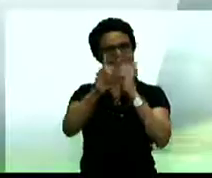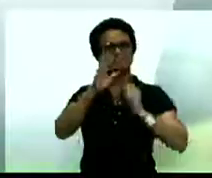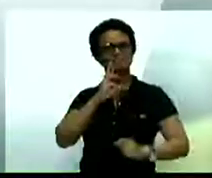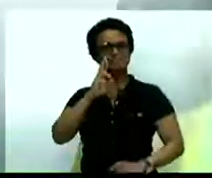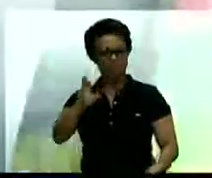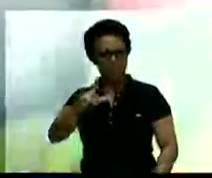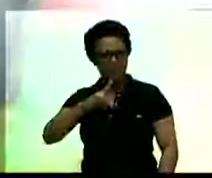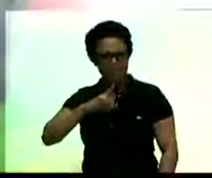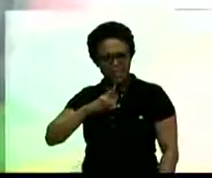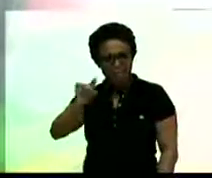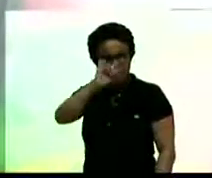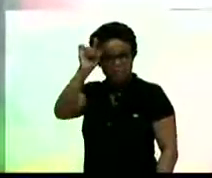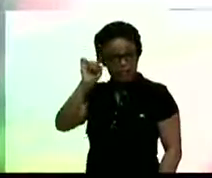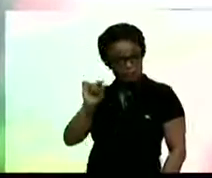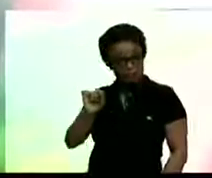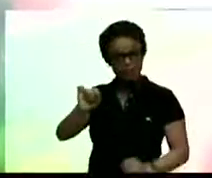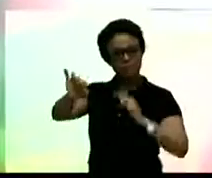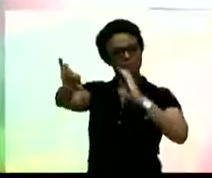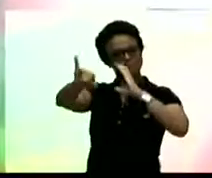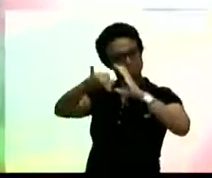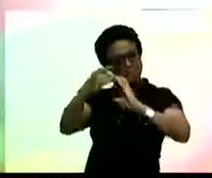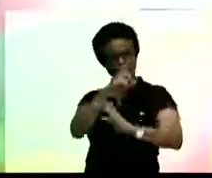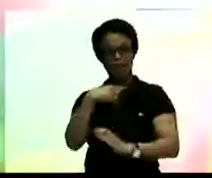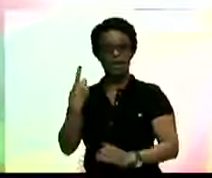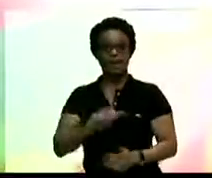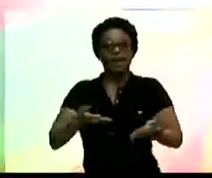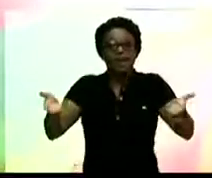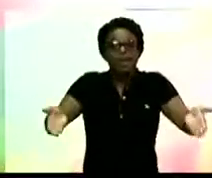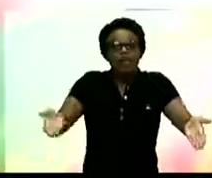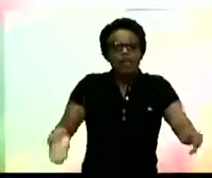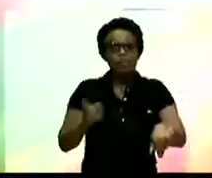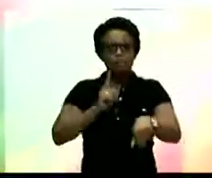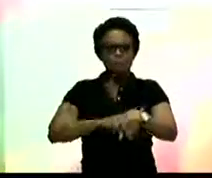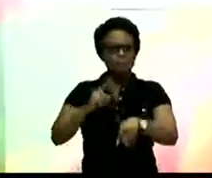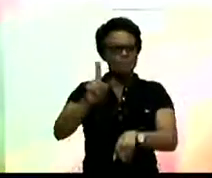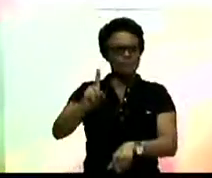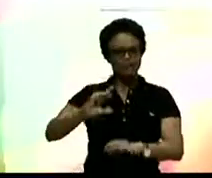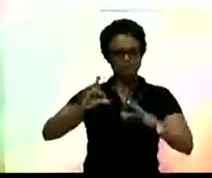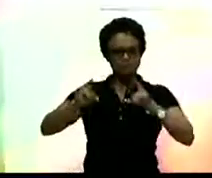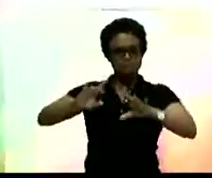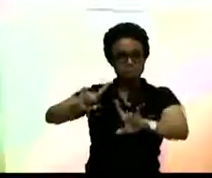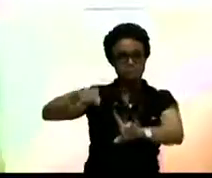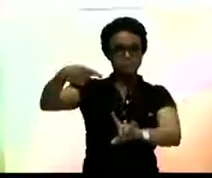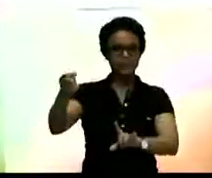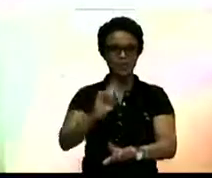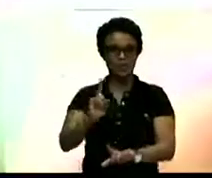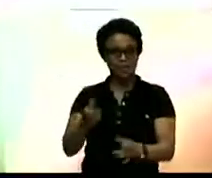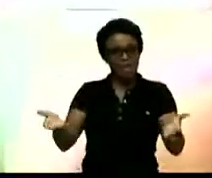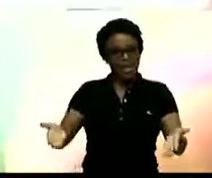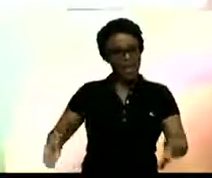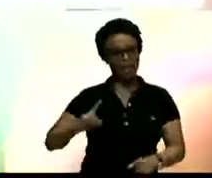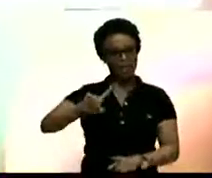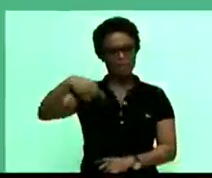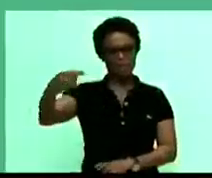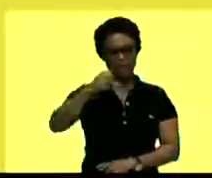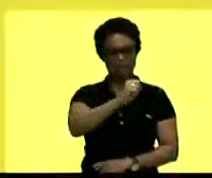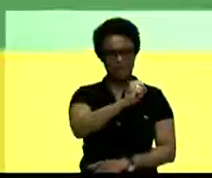Surgiu alguma dúvida? Envie para nós. Agora é a hora. Não deixe para depois. Vamos à próxima SP.